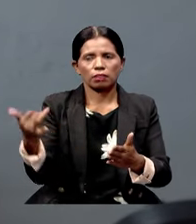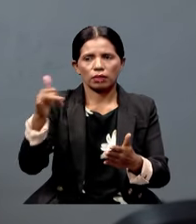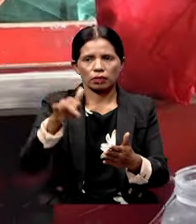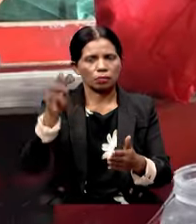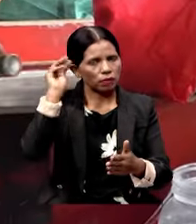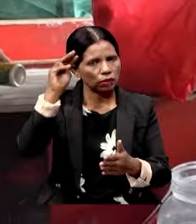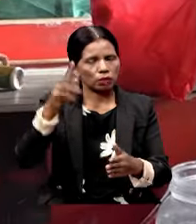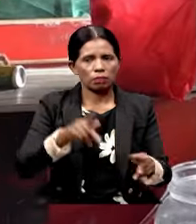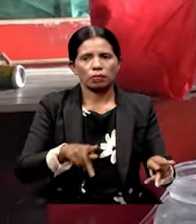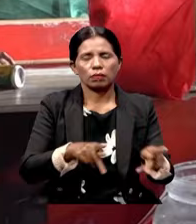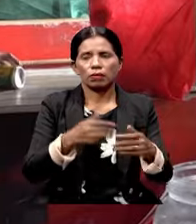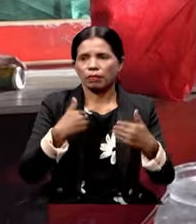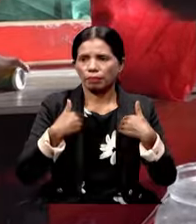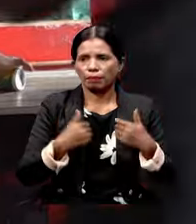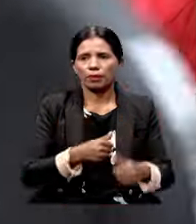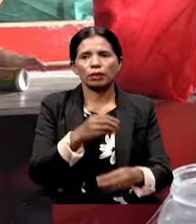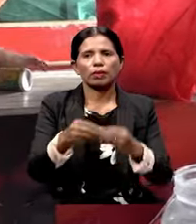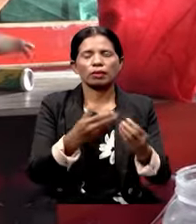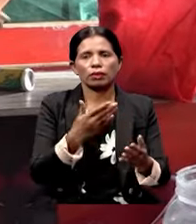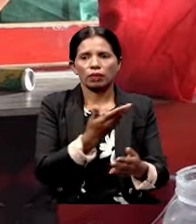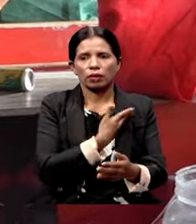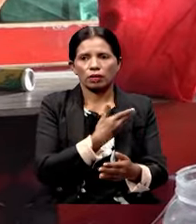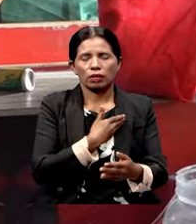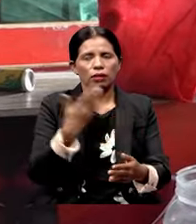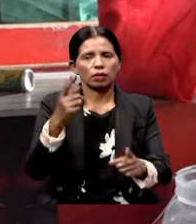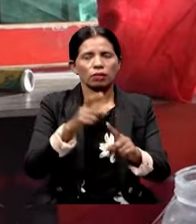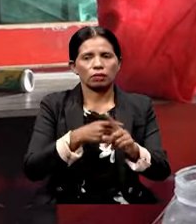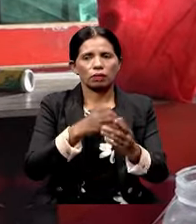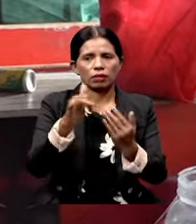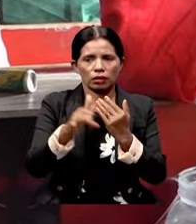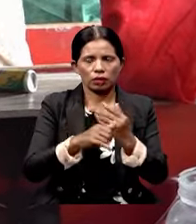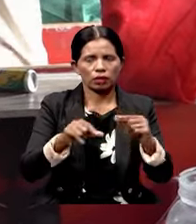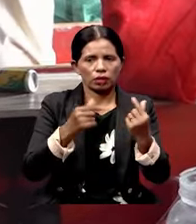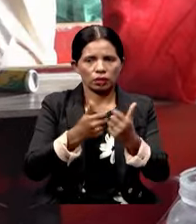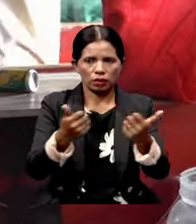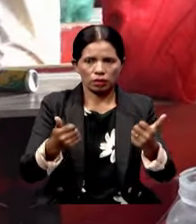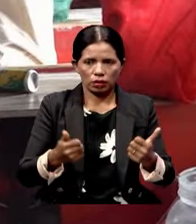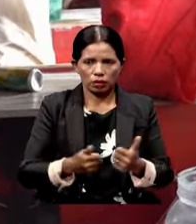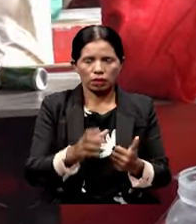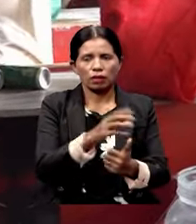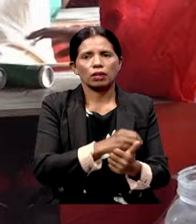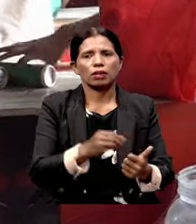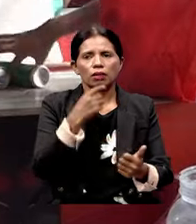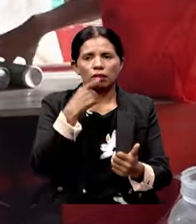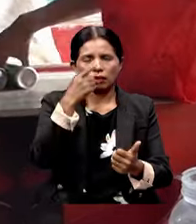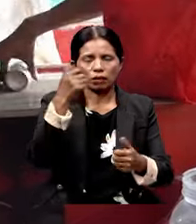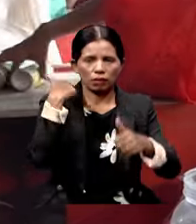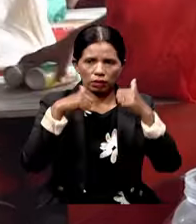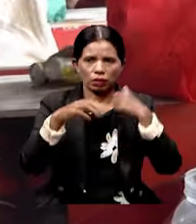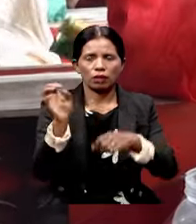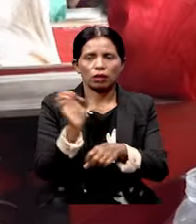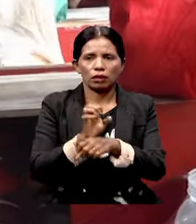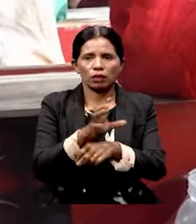público iha. Relaciona o sistema Folensa e Mercadoria e a Fulan Janeiro, né? Equipa Autoridade de Inspeção na Fiscalização da Atividade